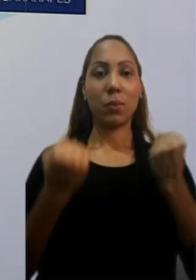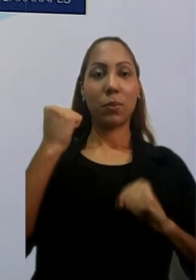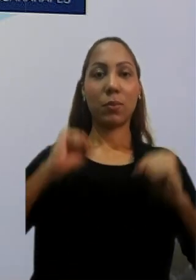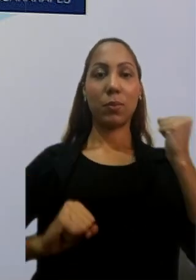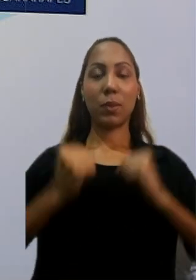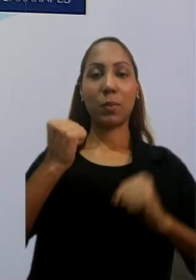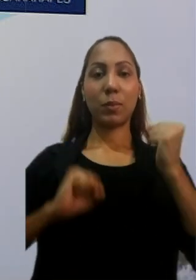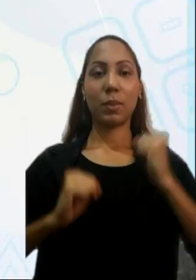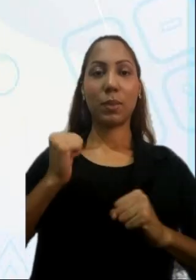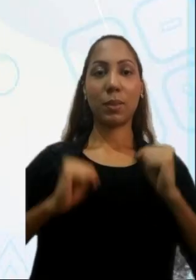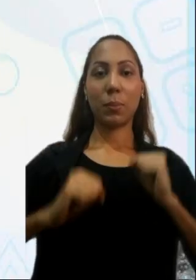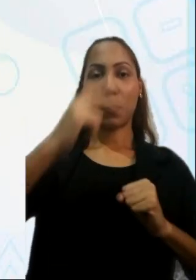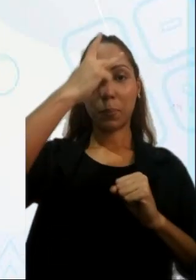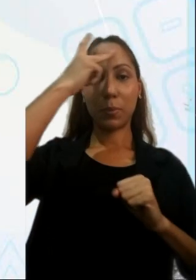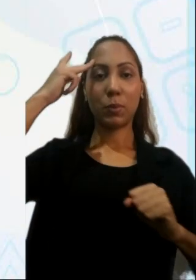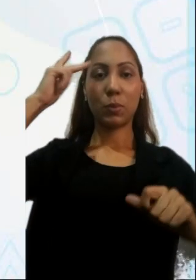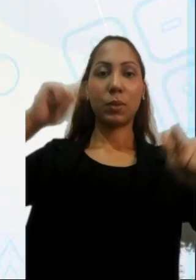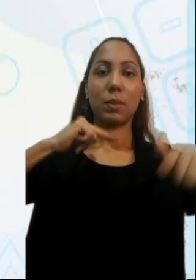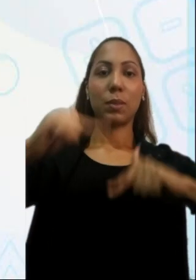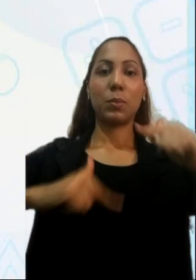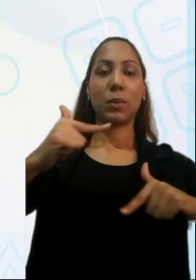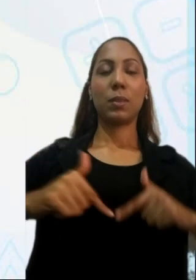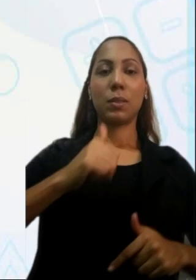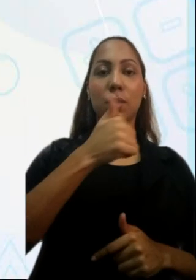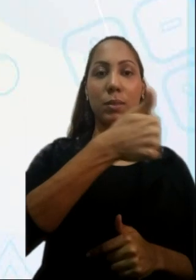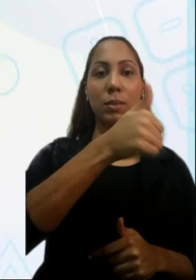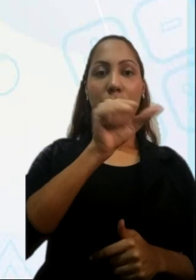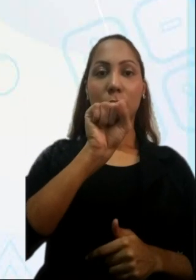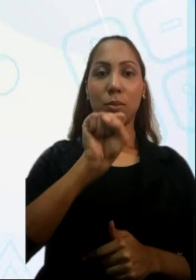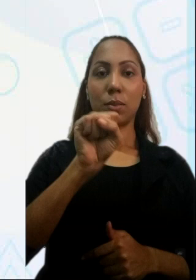fábrica, havia 182 funcionários.